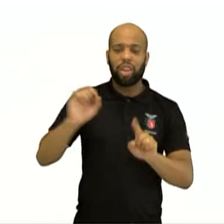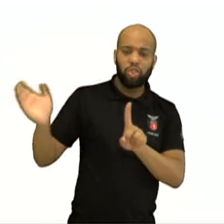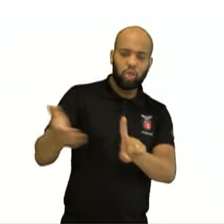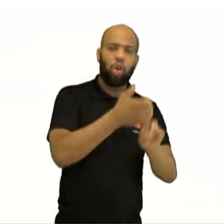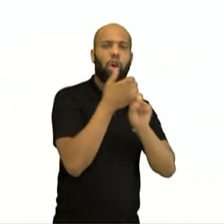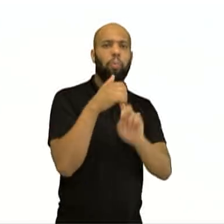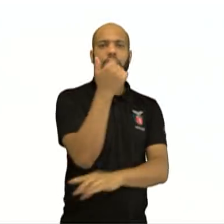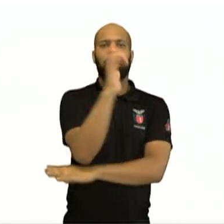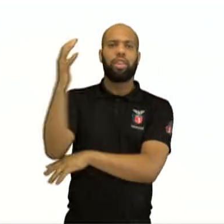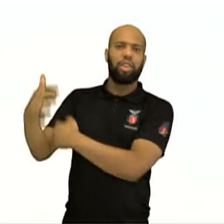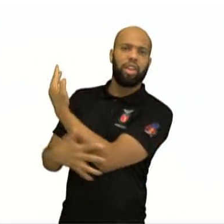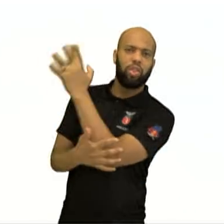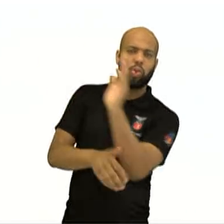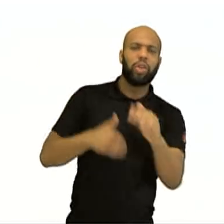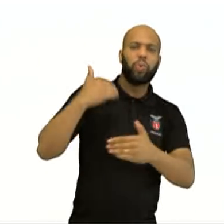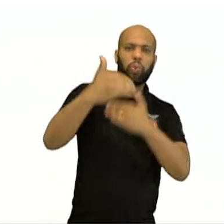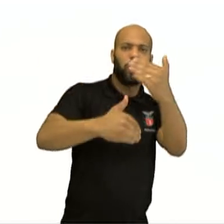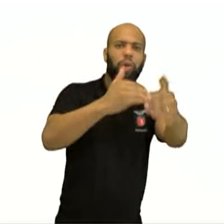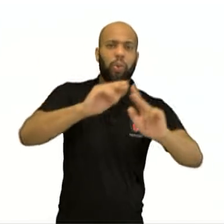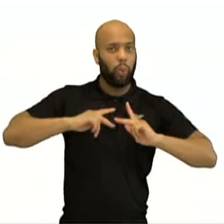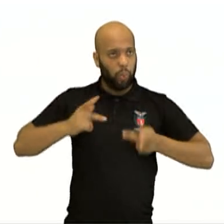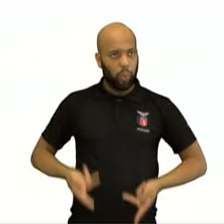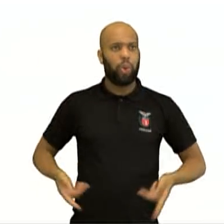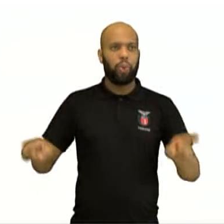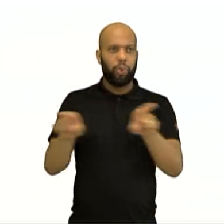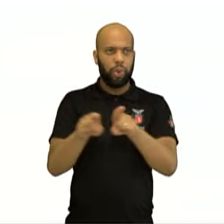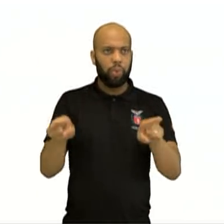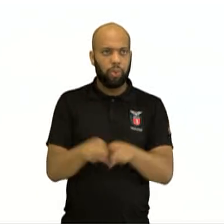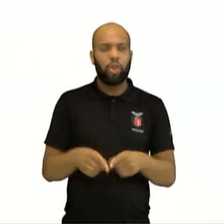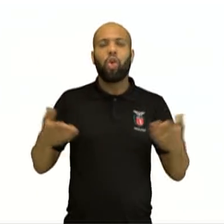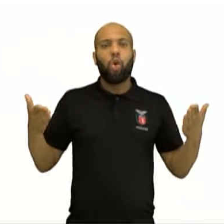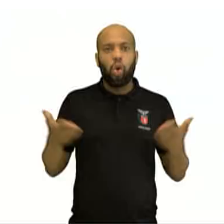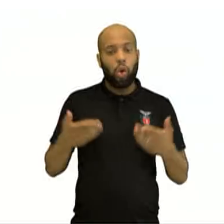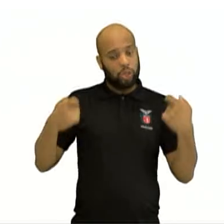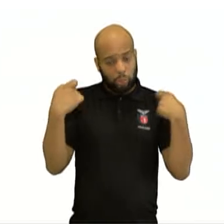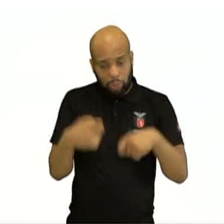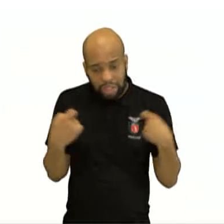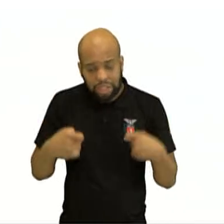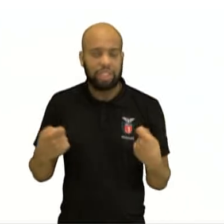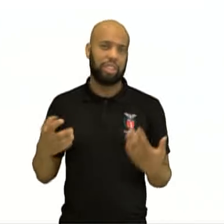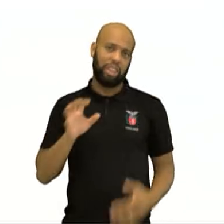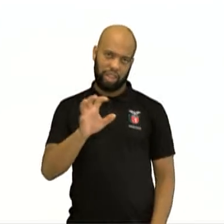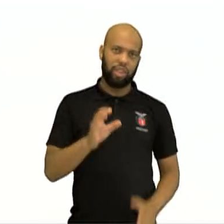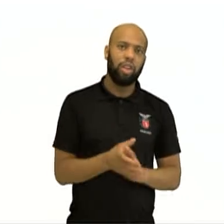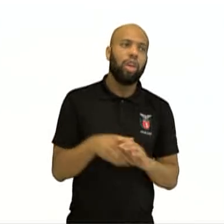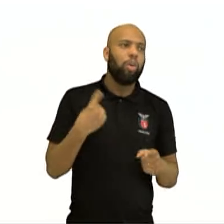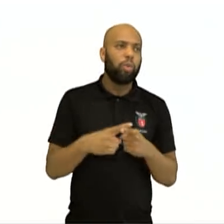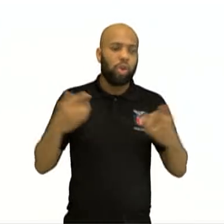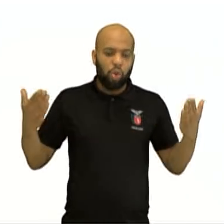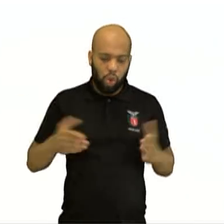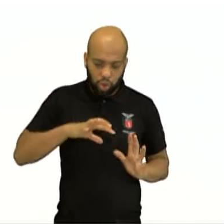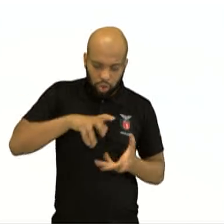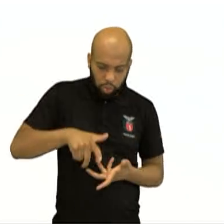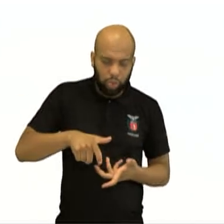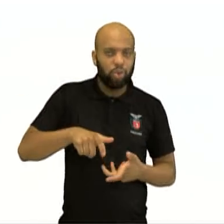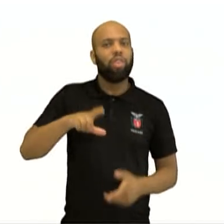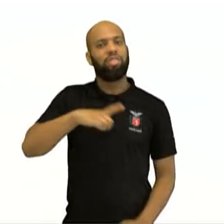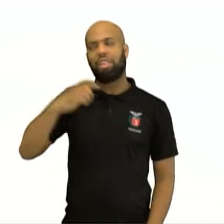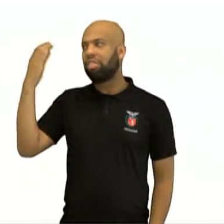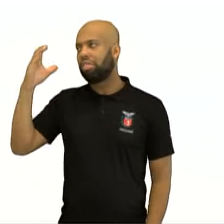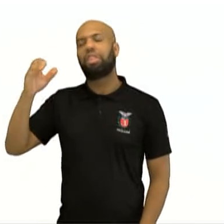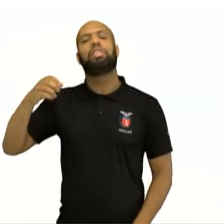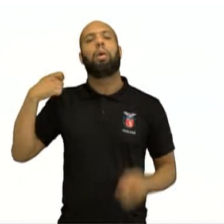da natureza e o desenvolvimento humano. Hoje é inviável pensar o nosso mundo sem ciência,